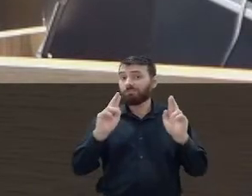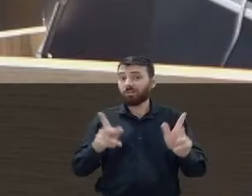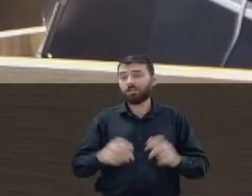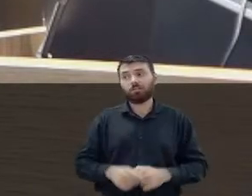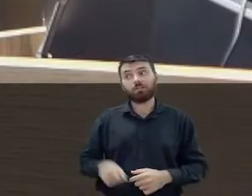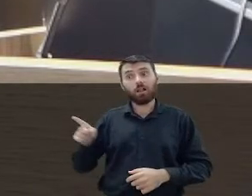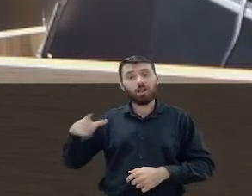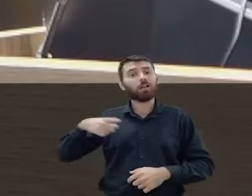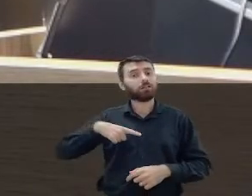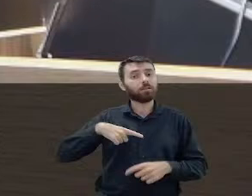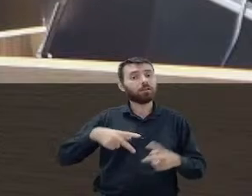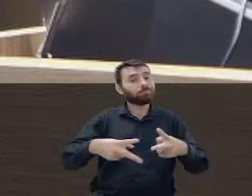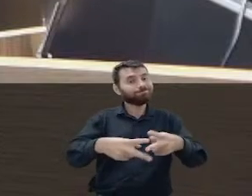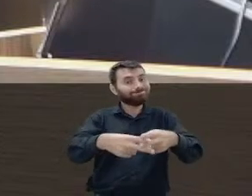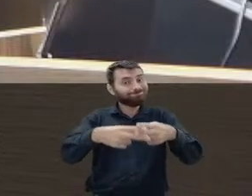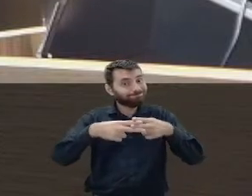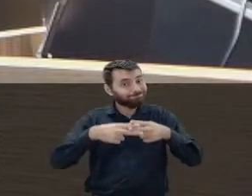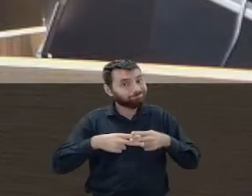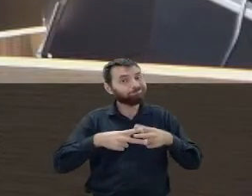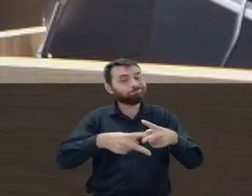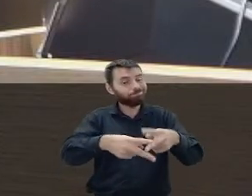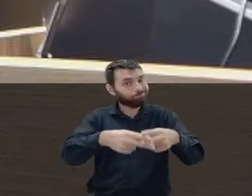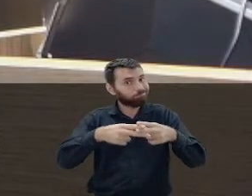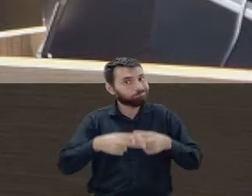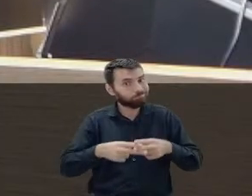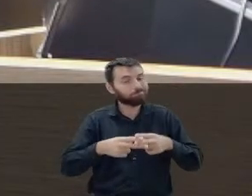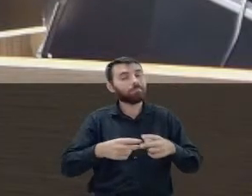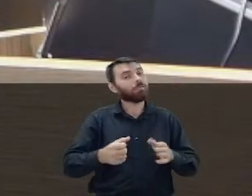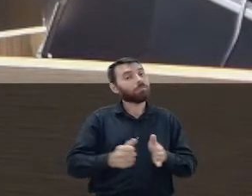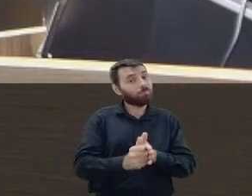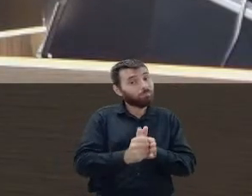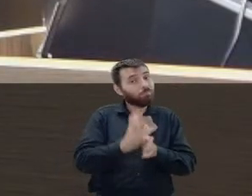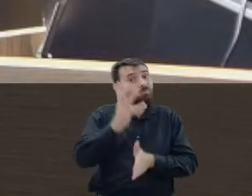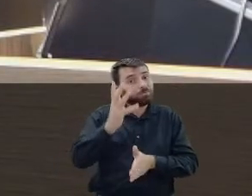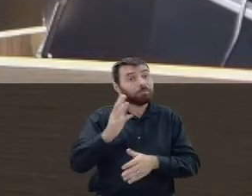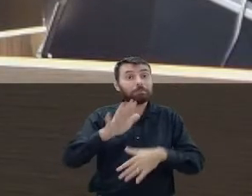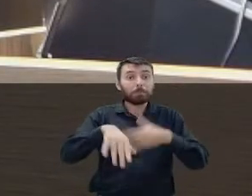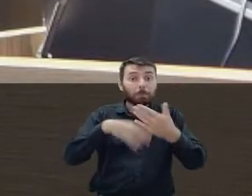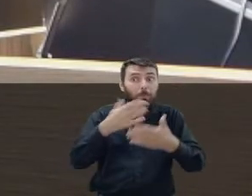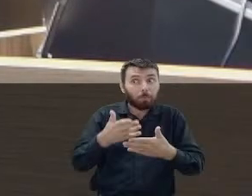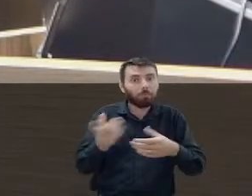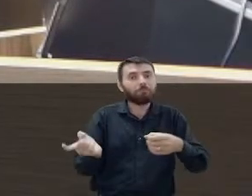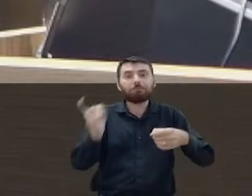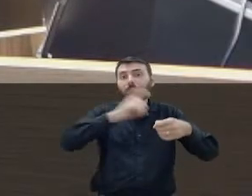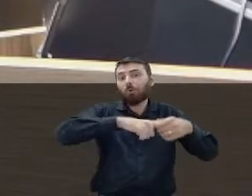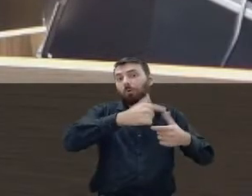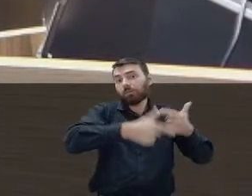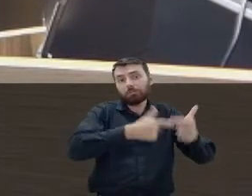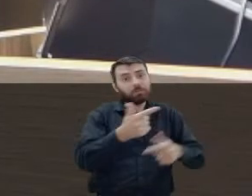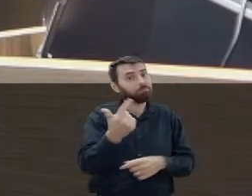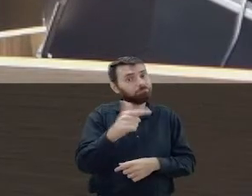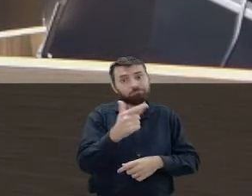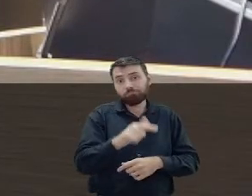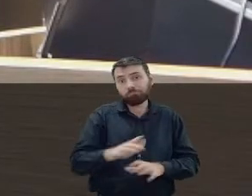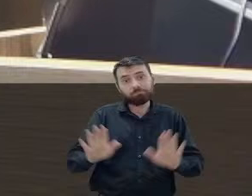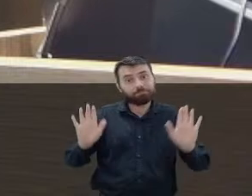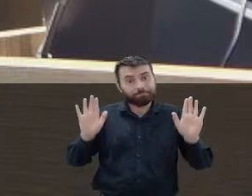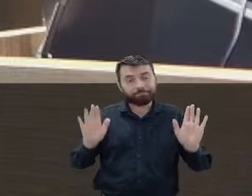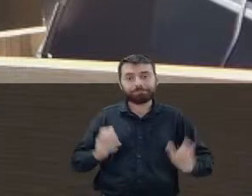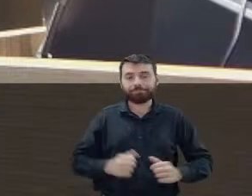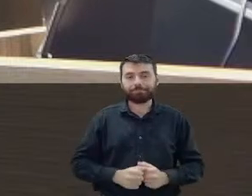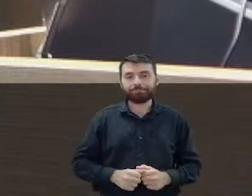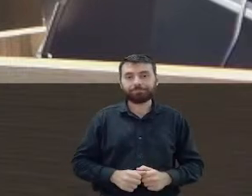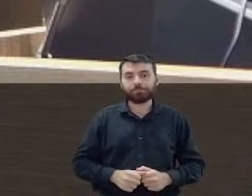diversos períodos e, em determinado momento, não mais retornou ao trabalho. É bem verdade que a reclamante